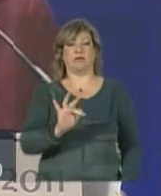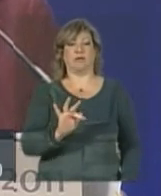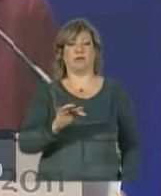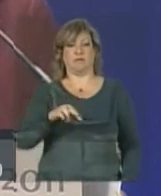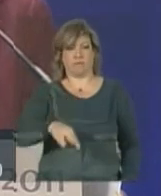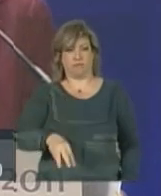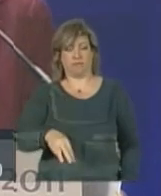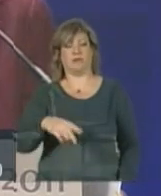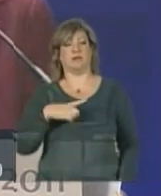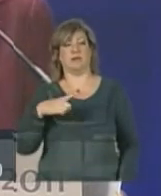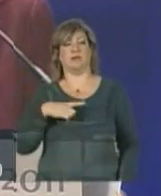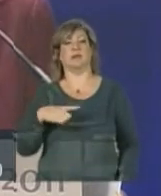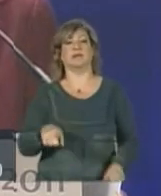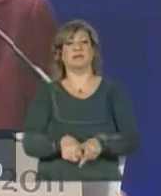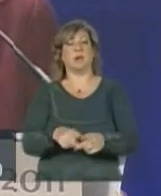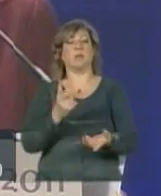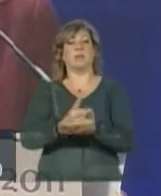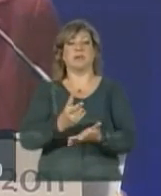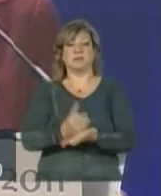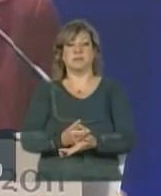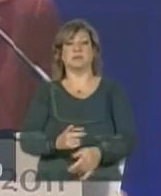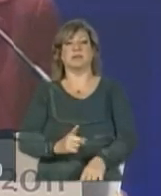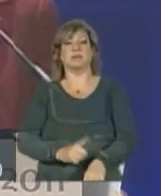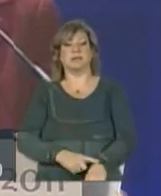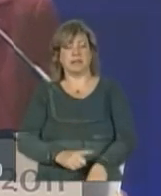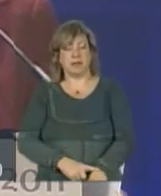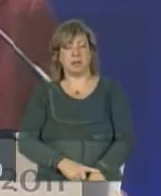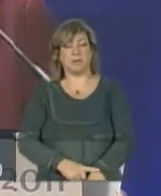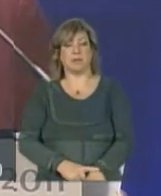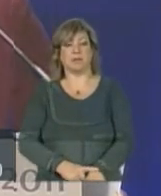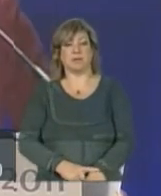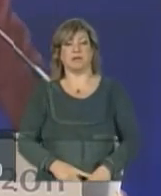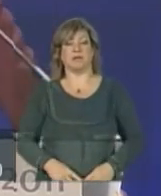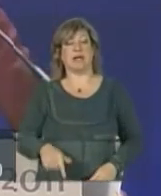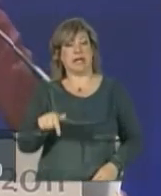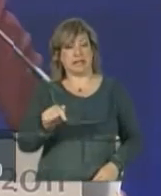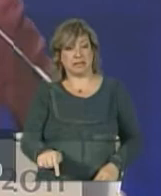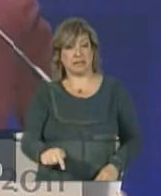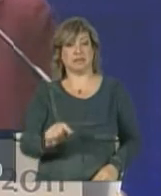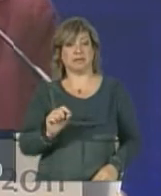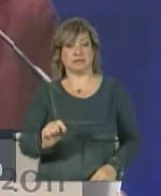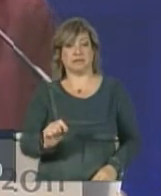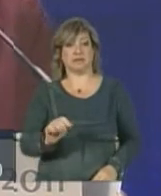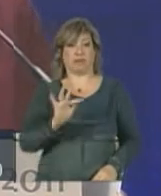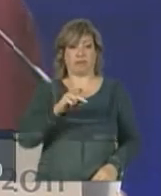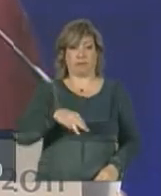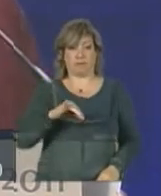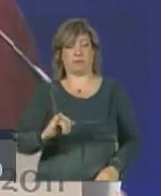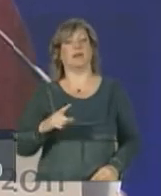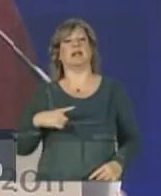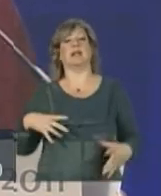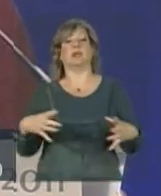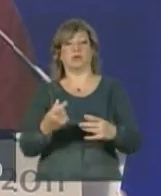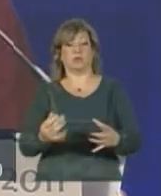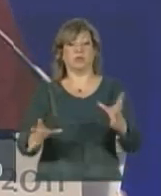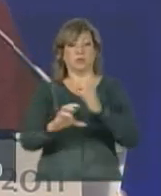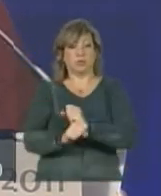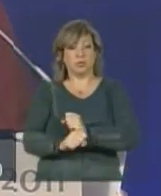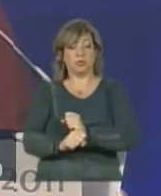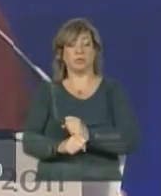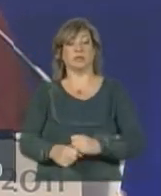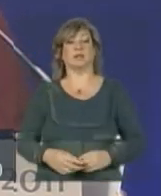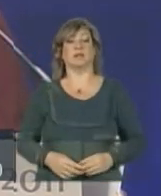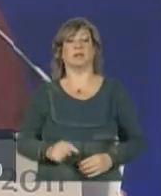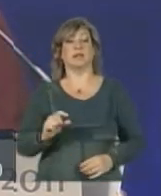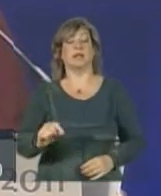Monetário e, ao mesmo tempo, esses recursos têm uma característica que, para nós,